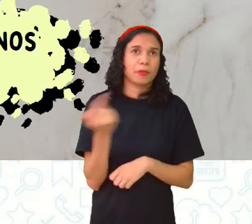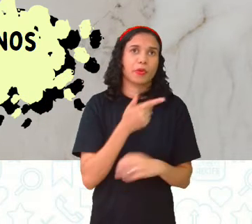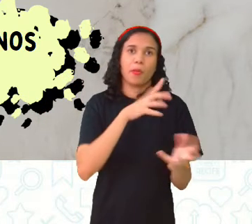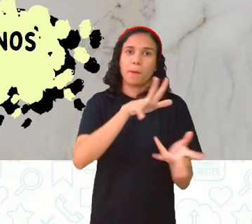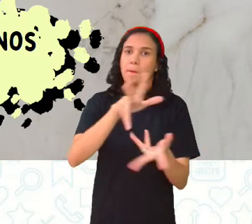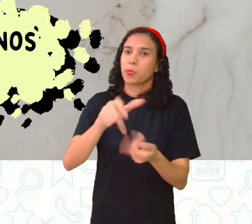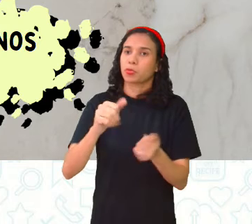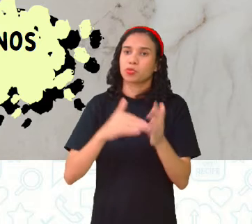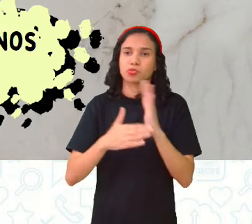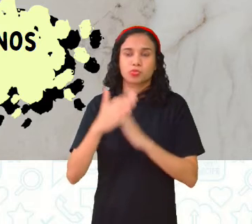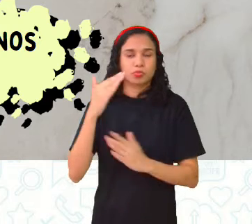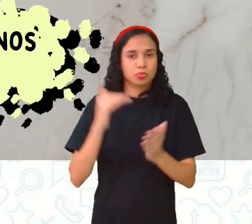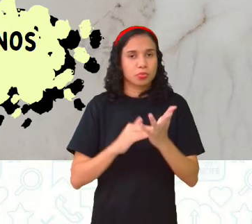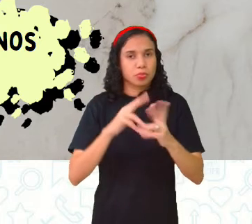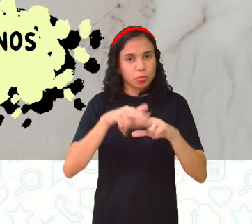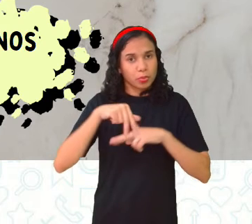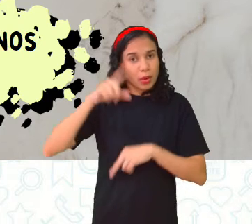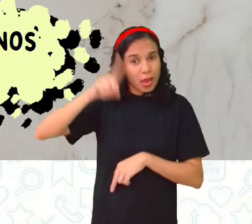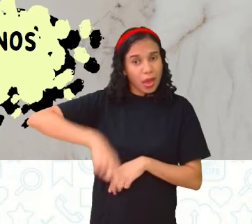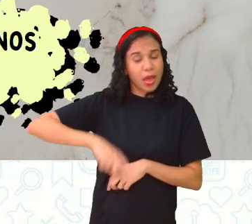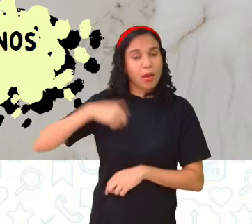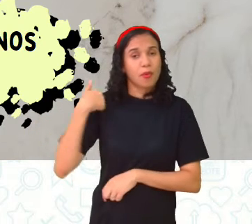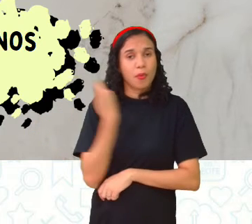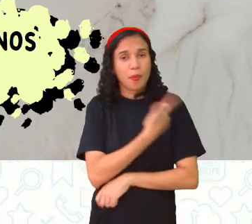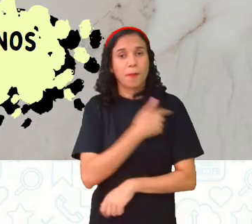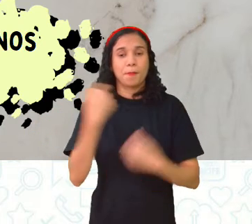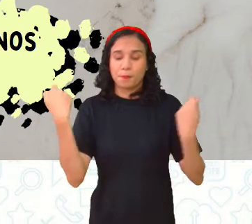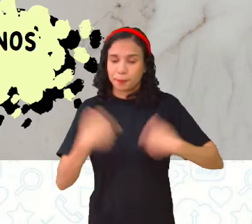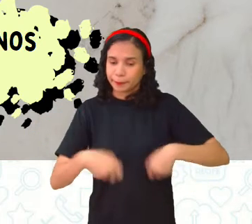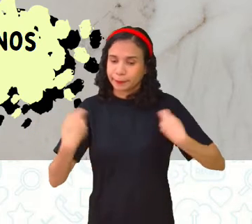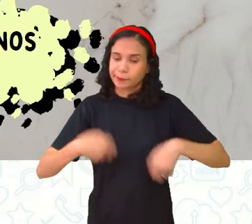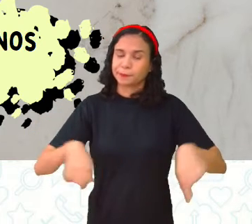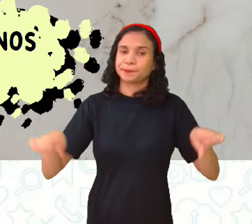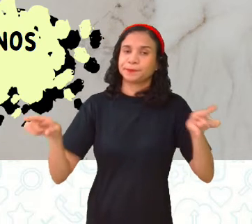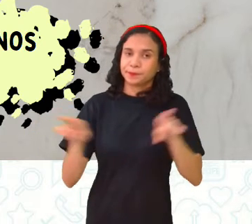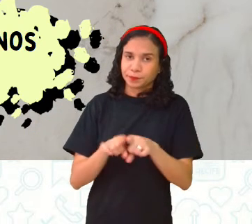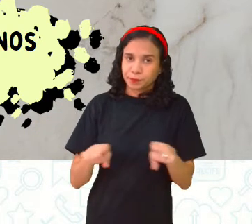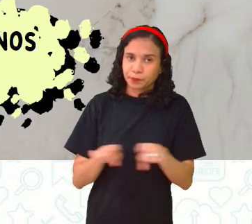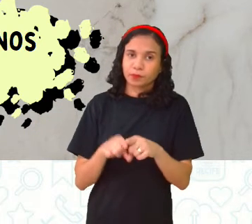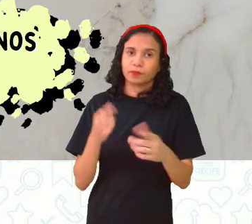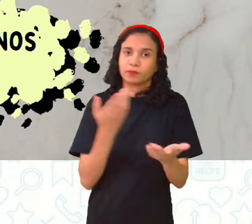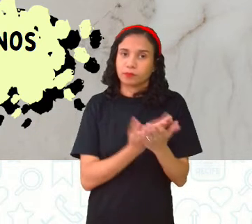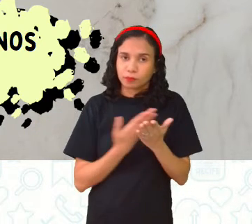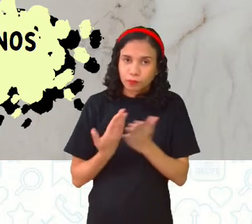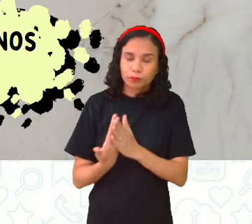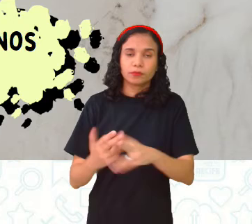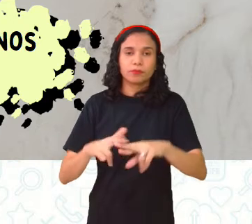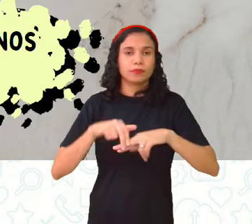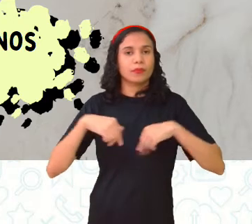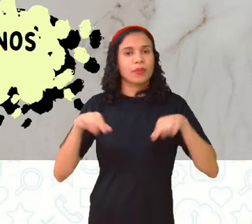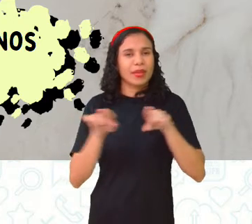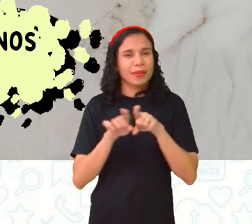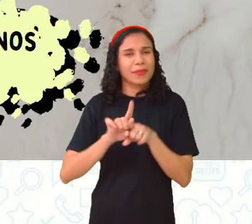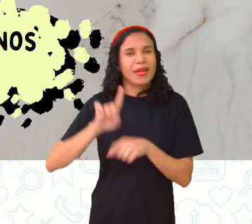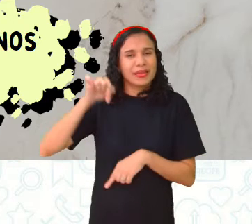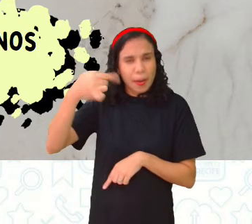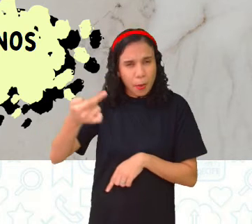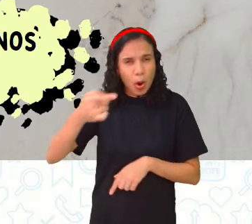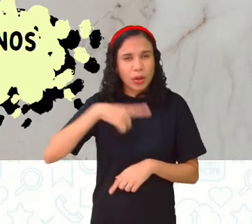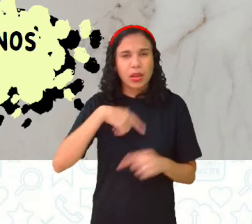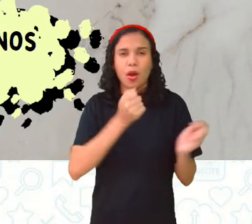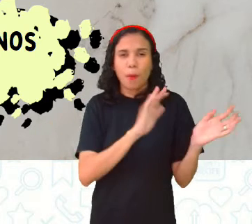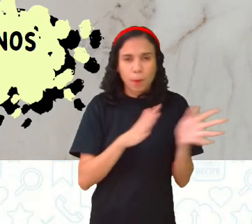é justamente esse ponto que a gente precisa também trabalhar, né? E a gente vai ter depois o processo